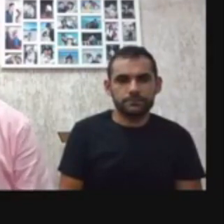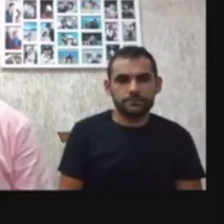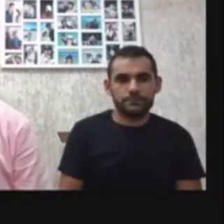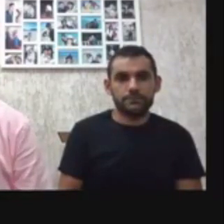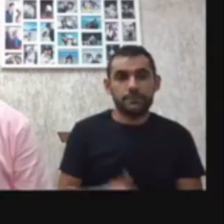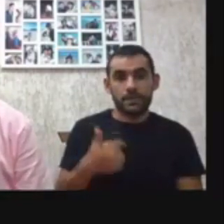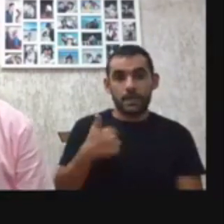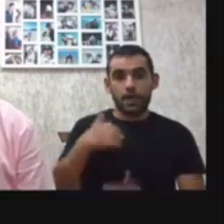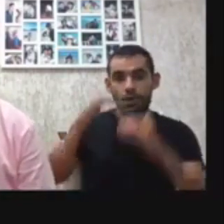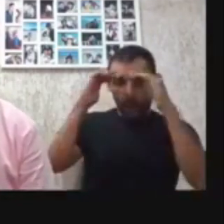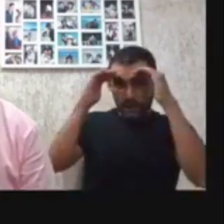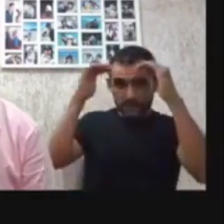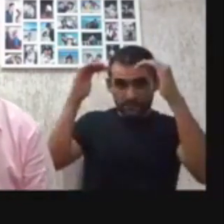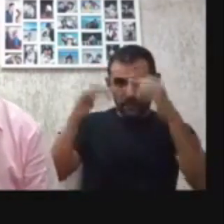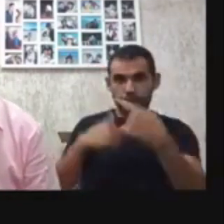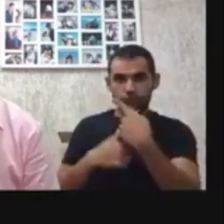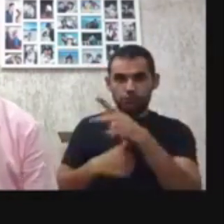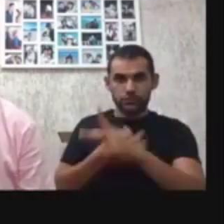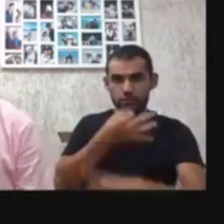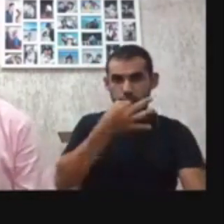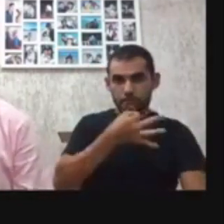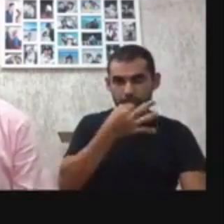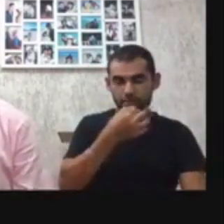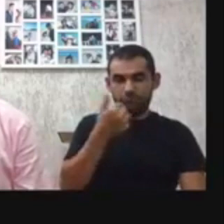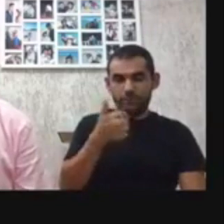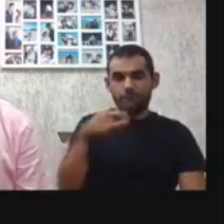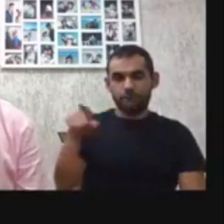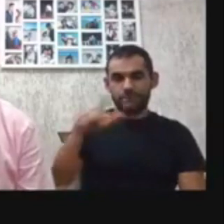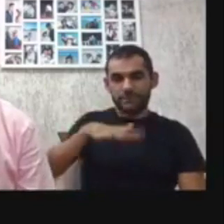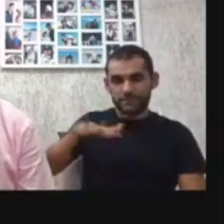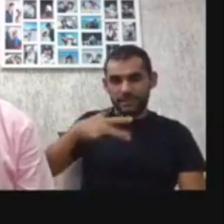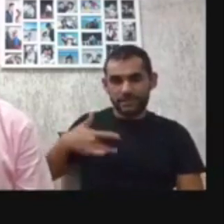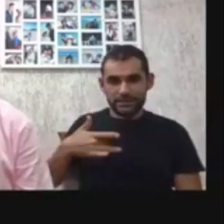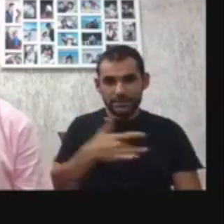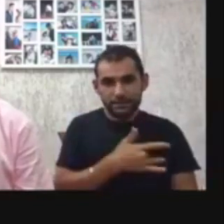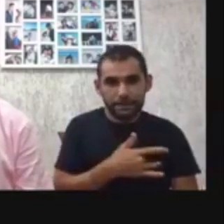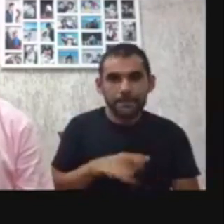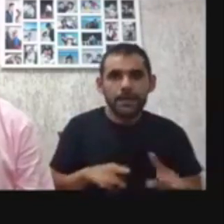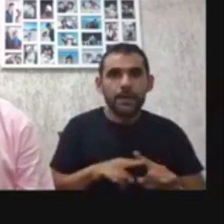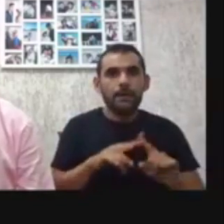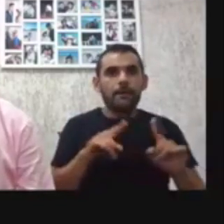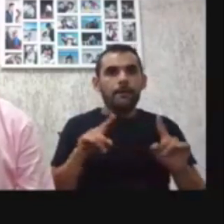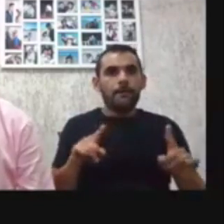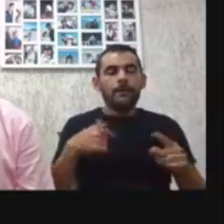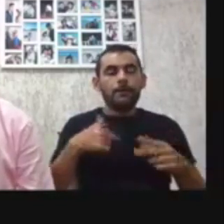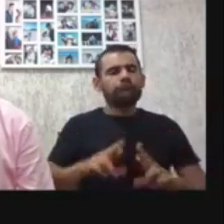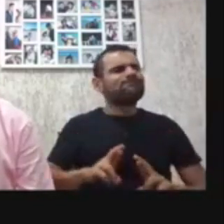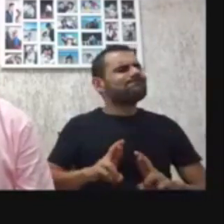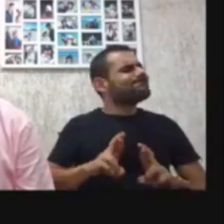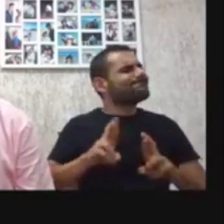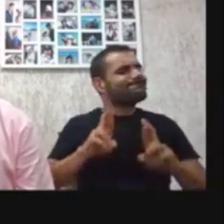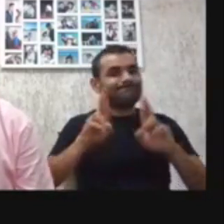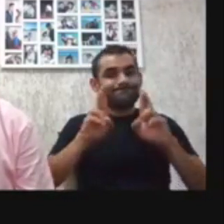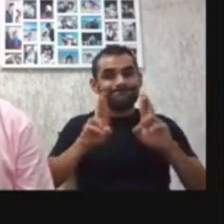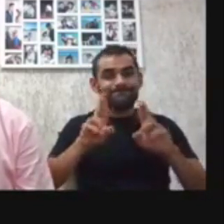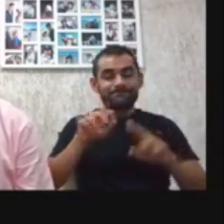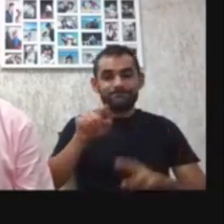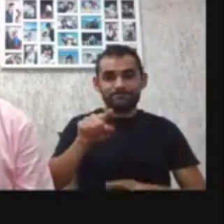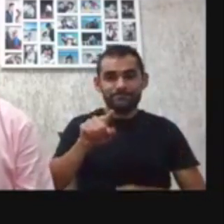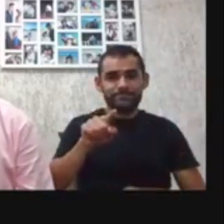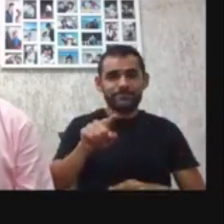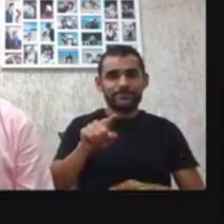a opinião do senhor, claro, mesmo porque o senhor é da área da saúde, mas eu torço muito para que o senhor, como,